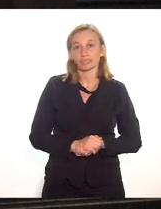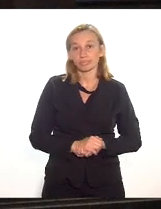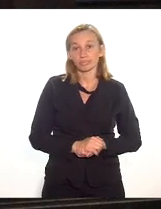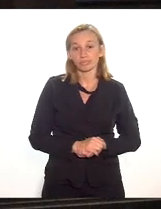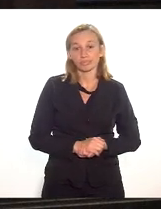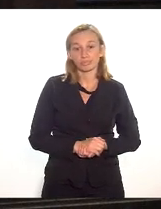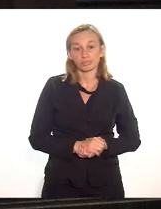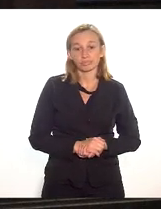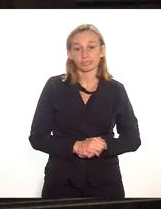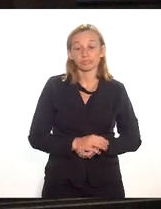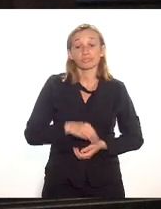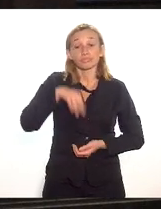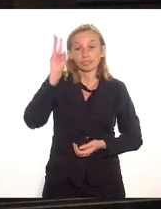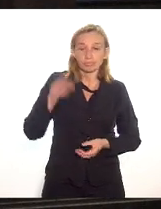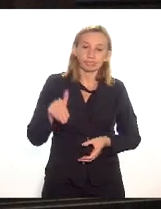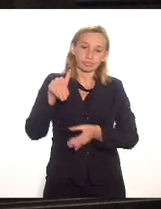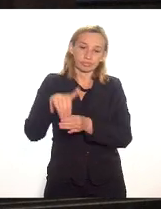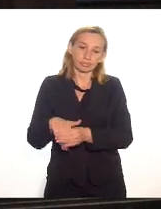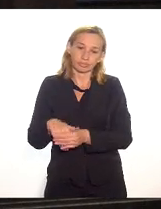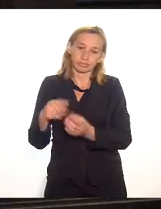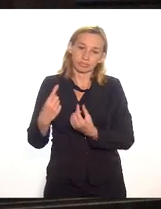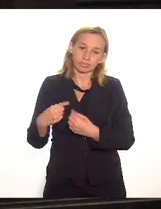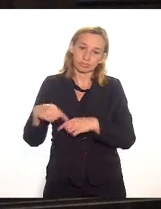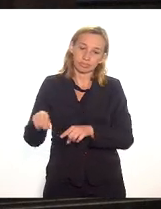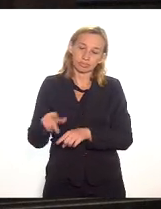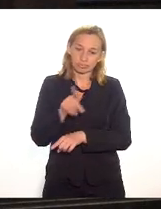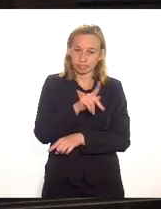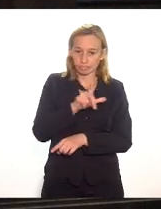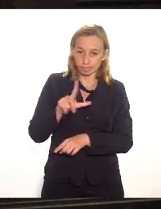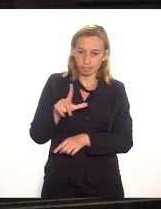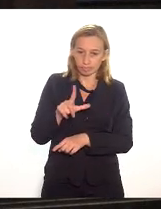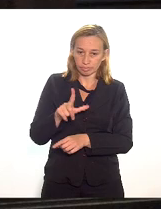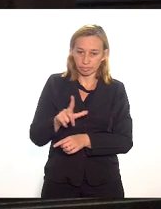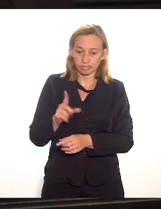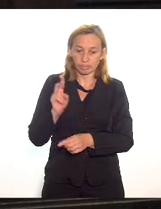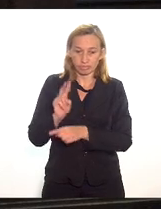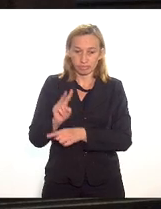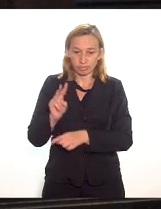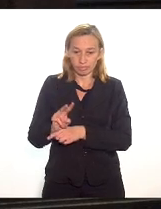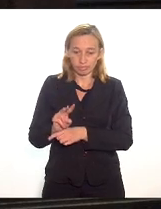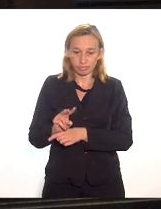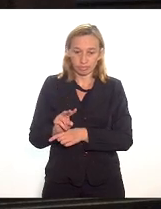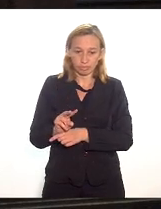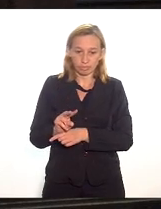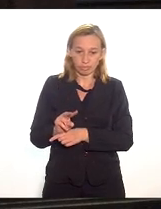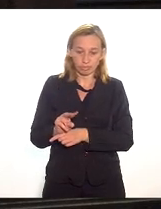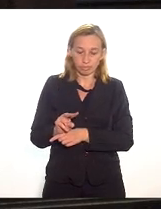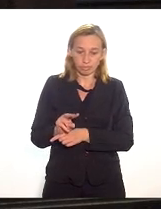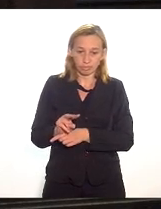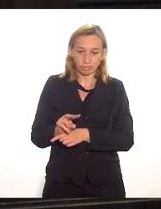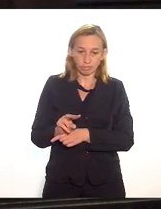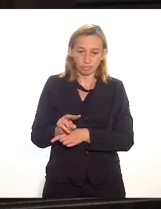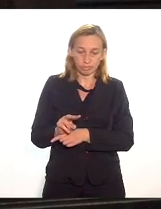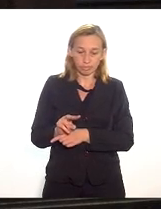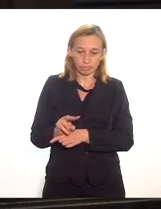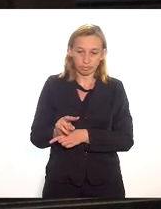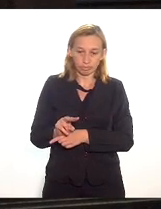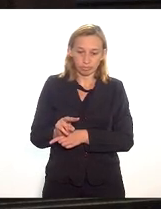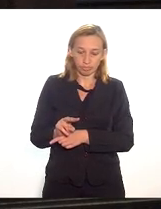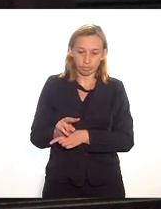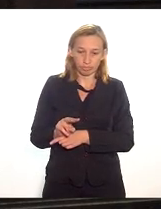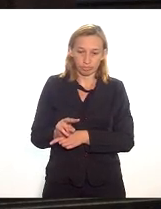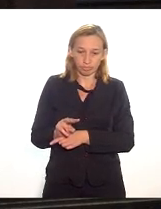divergências entre nós. Quem votou contra este PDL, quem defende a privatização da SEDAI, não é meu